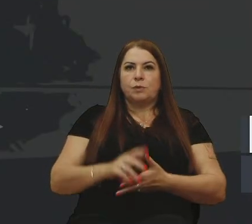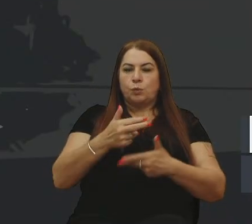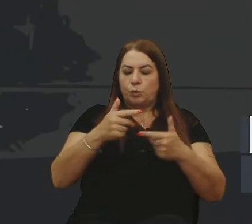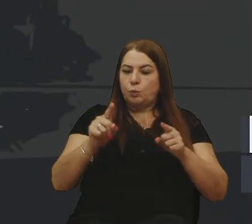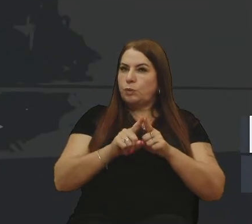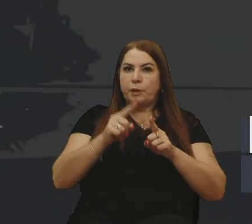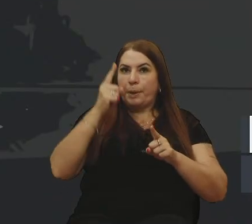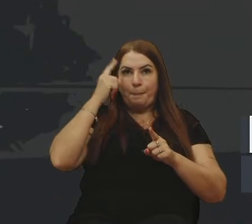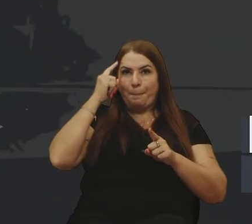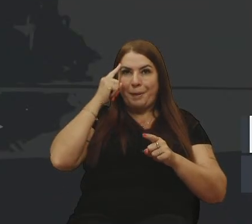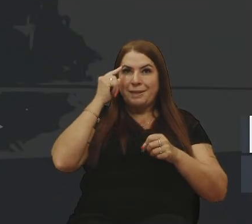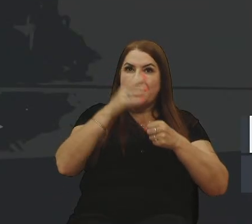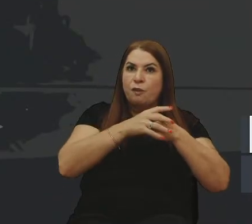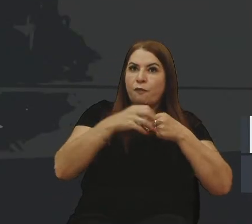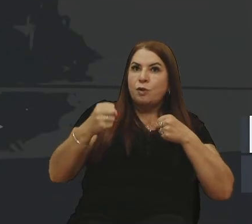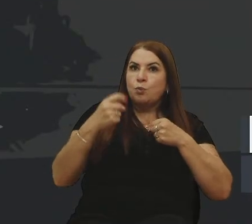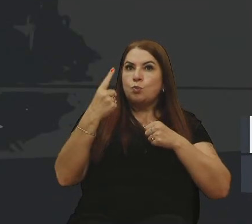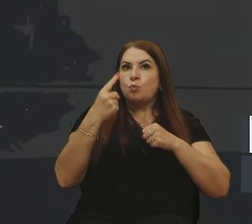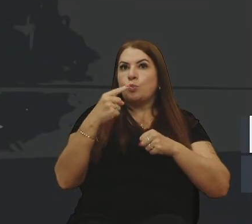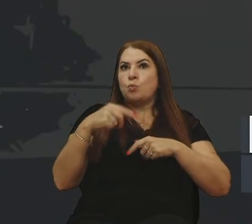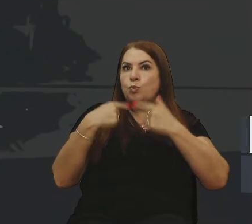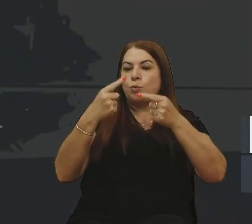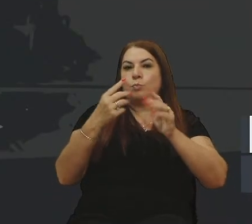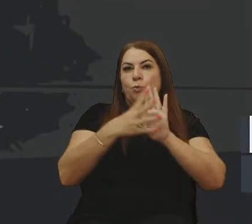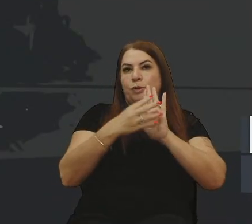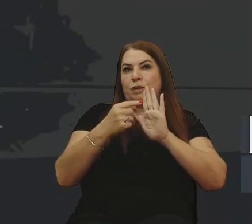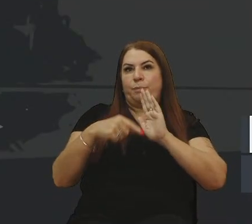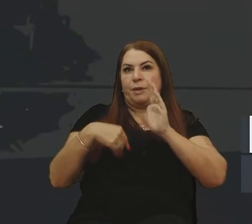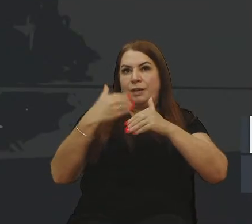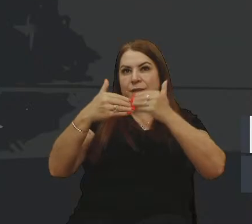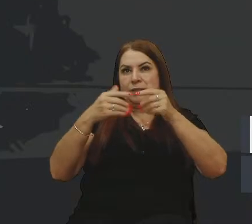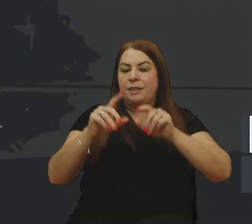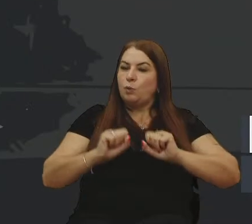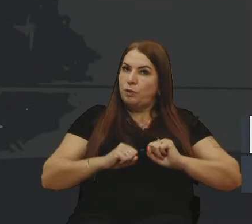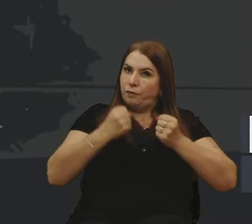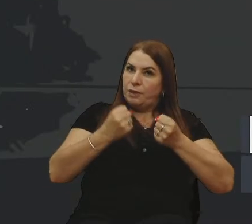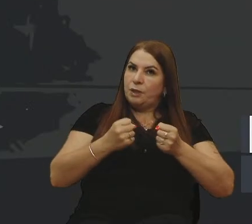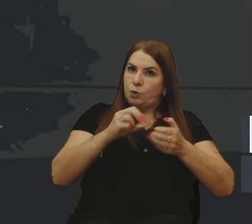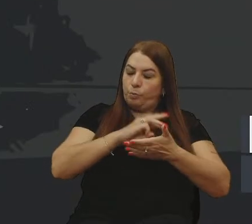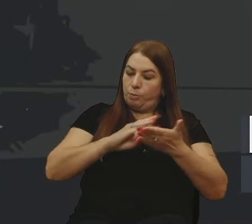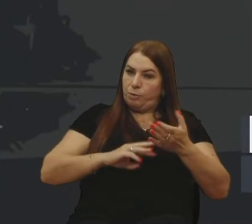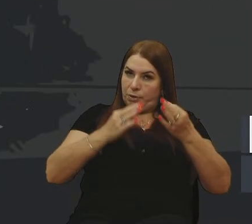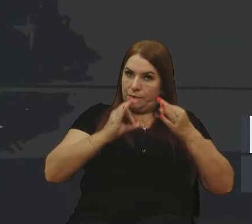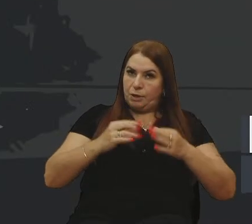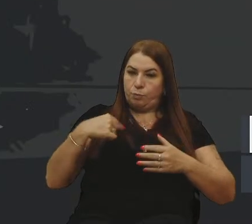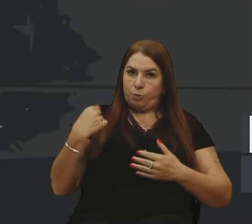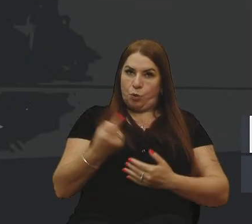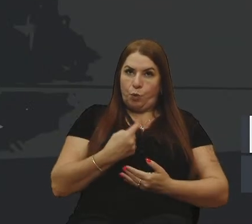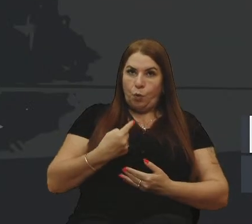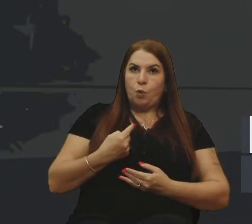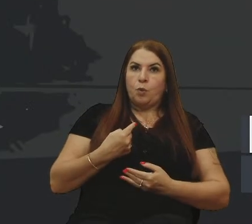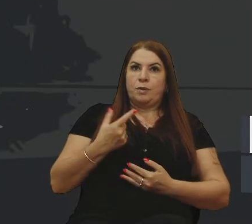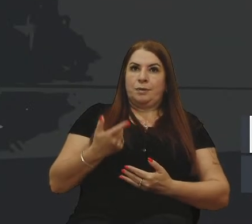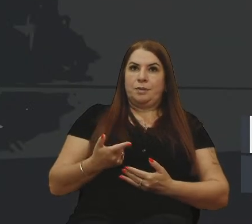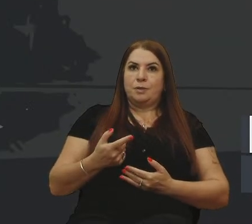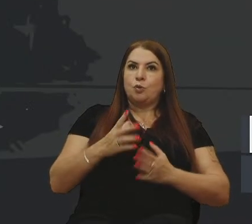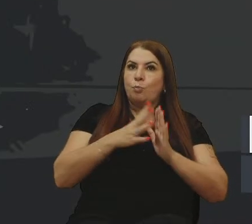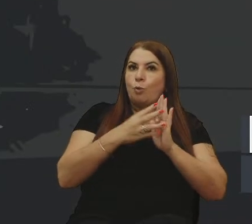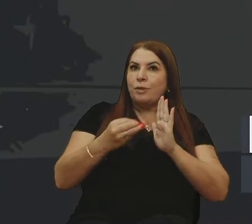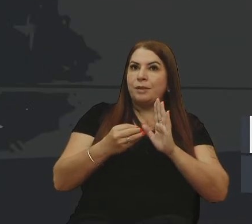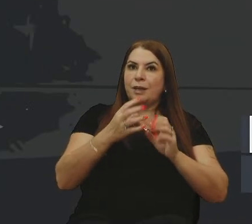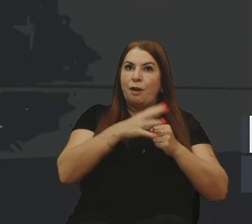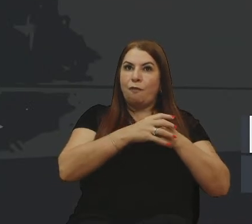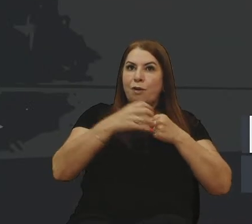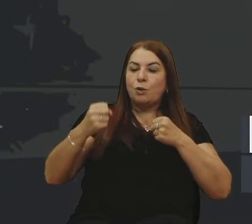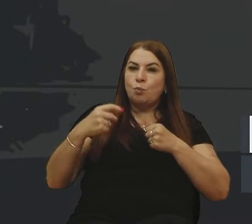não pensem que franquia é o único modelo para você crescer, tá? Eu sou defendedor do método porque deu certo para nós. O modelo de franquia é o único